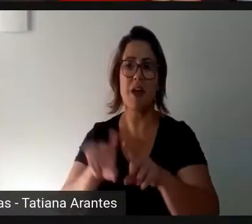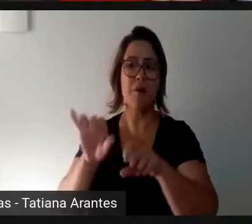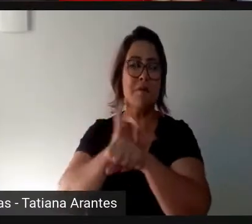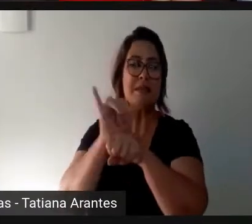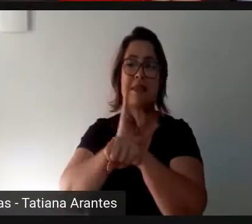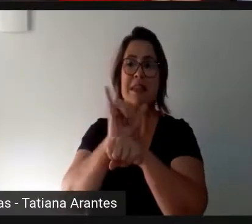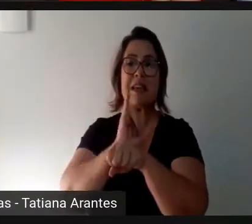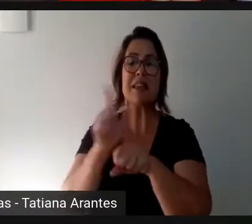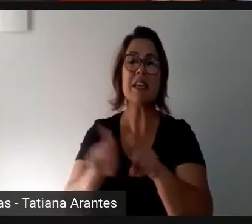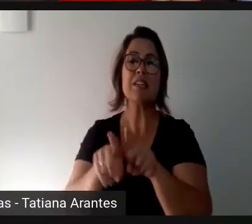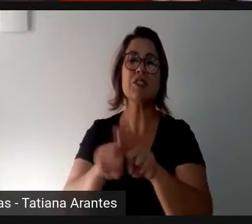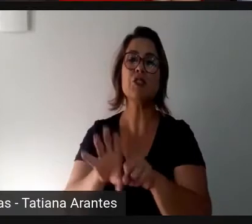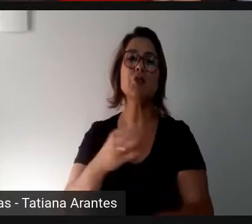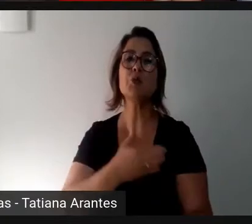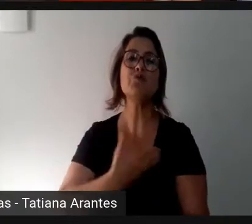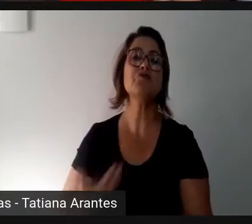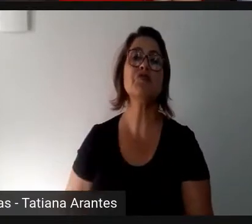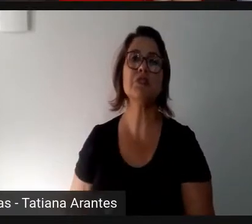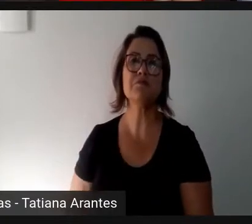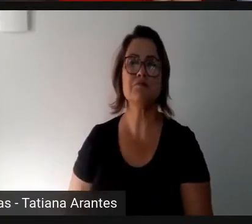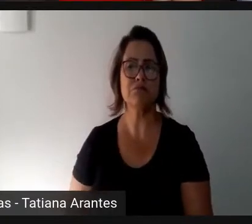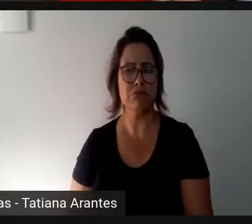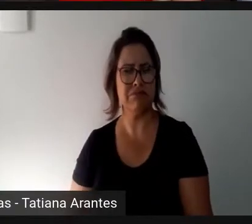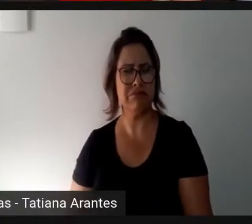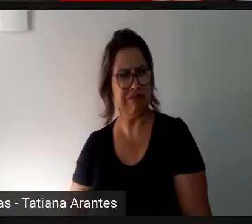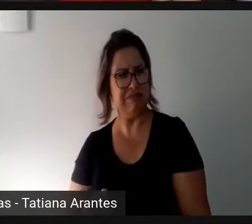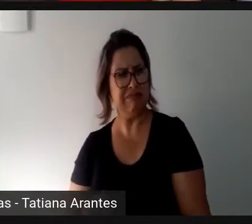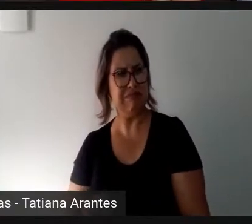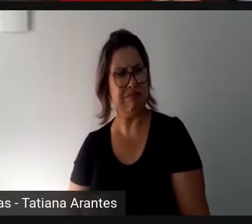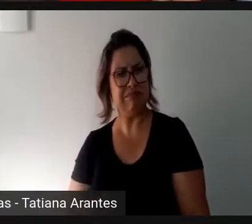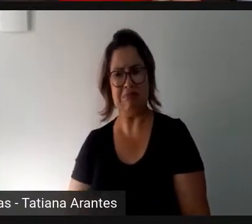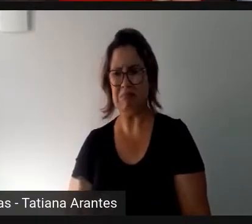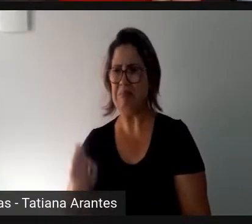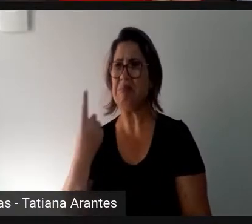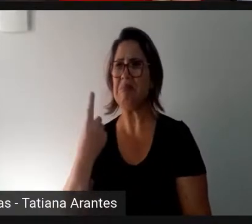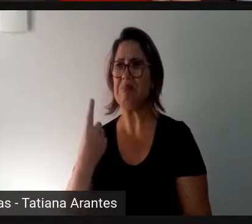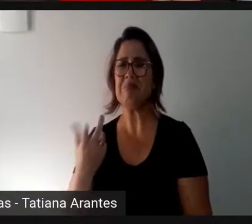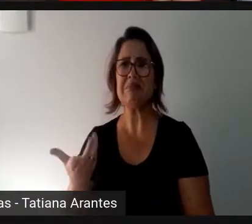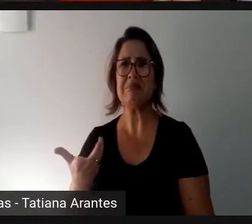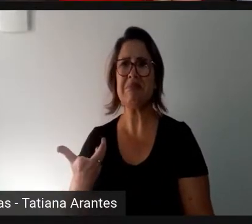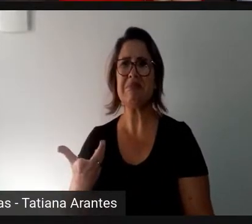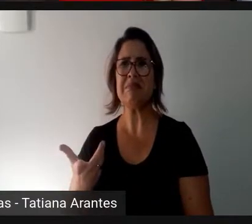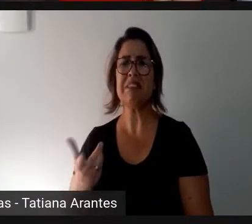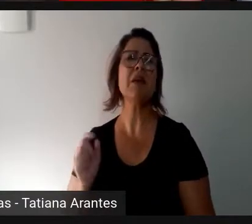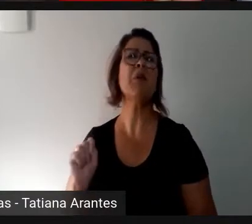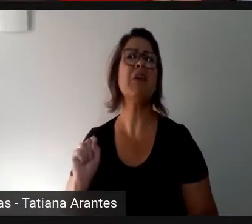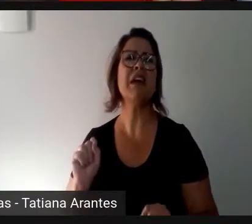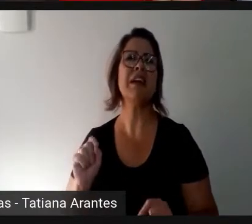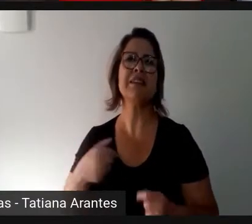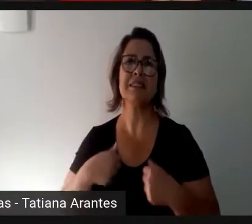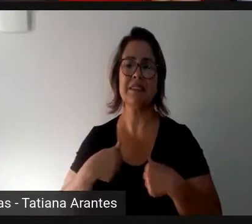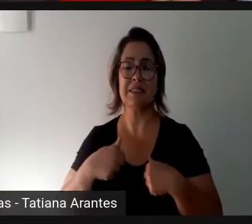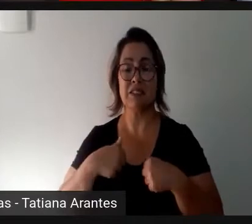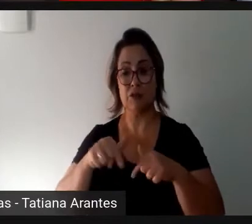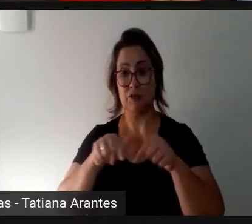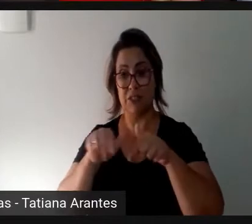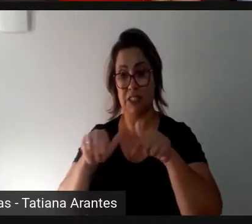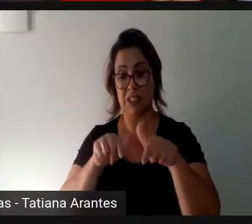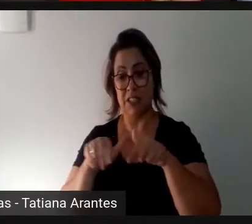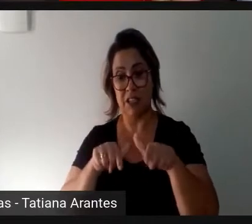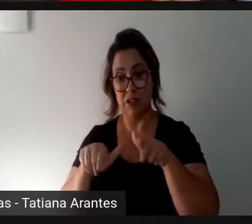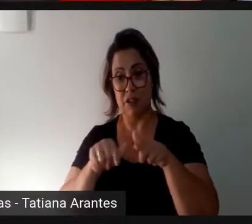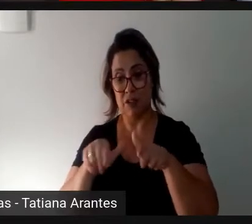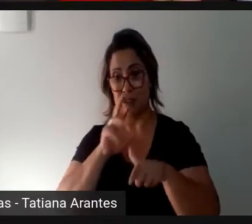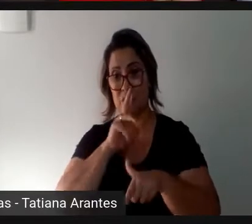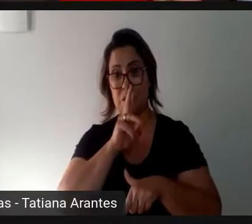pessoal trata numa administreza esse tal de governança. Eu falo assim, se você tem um resultado a cumprir, você governa esse resultado ou